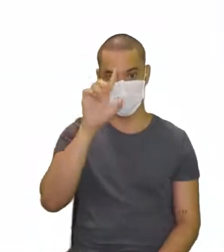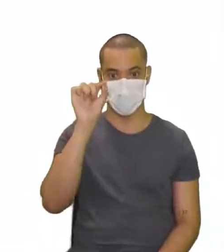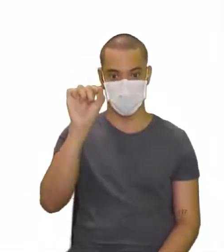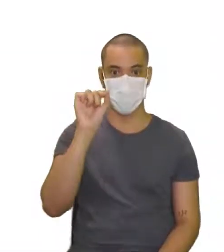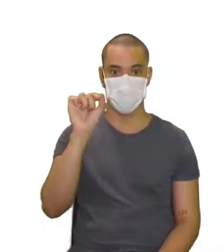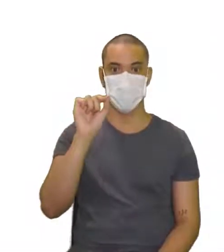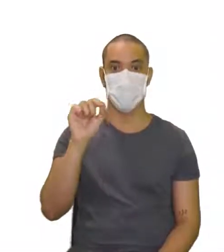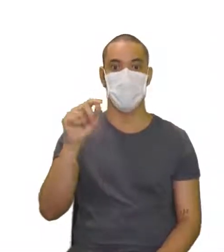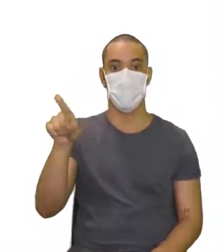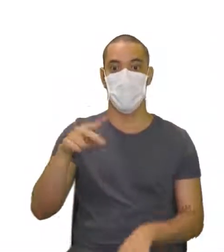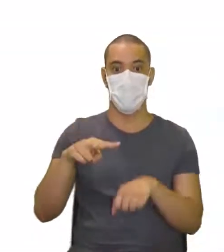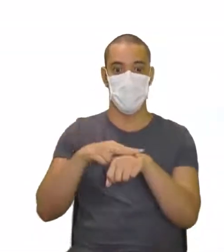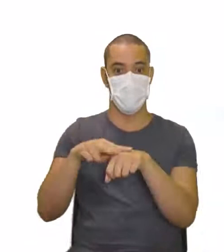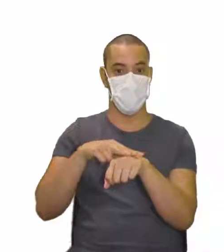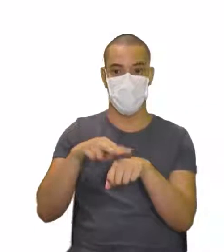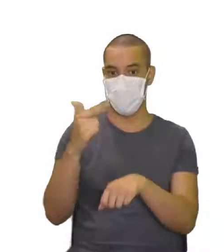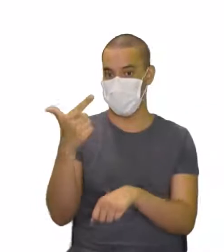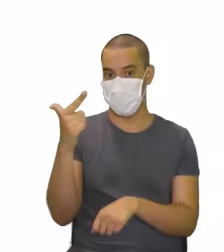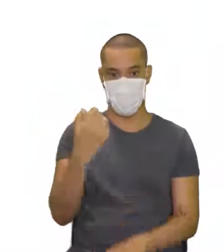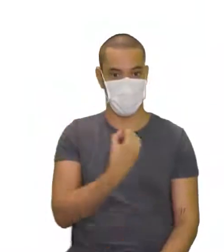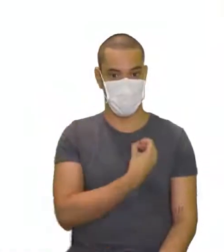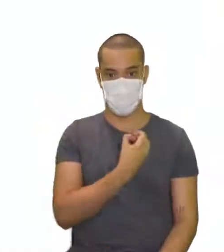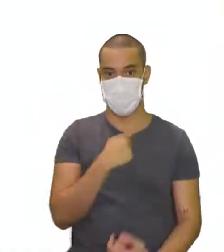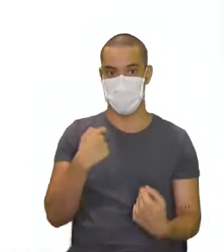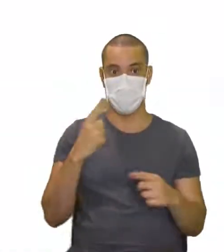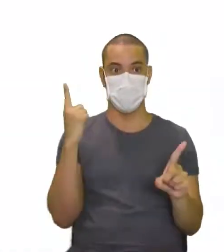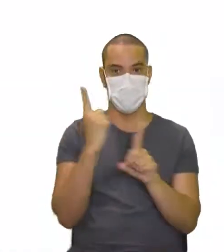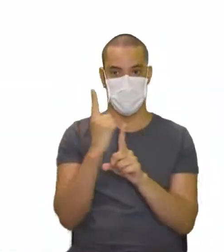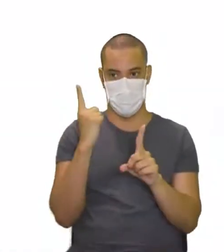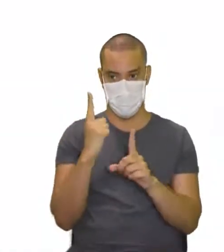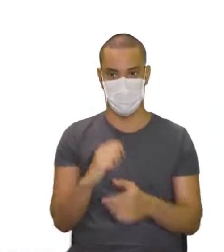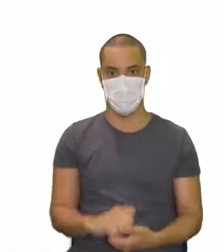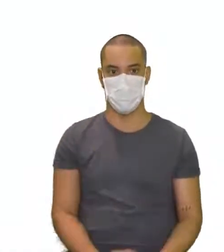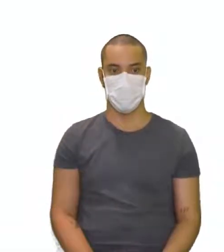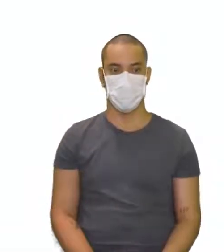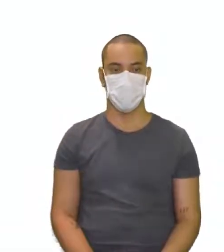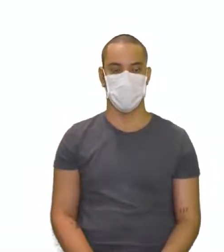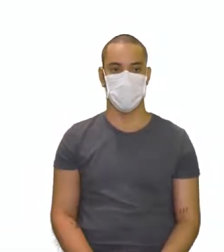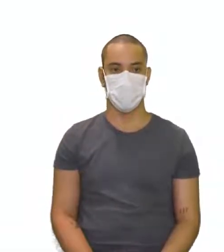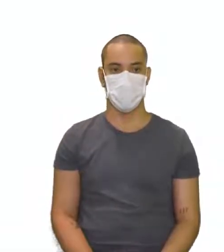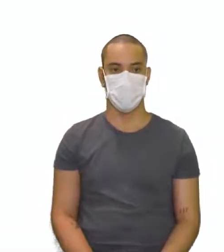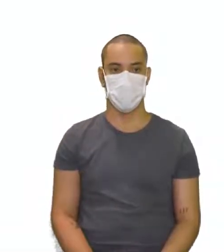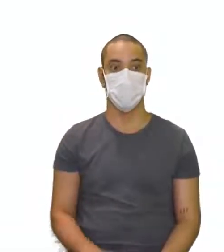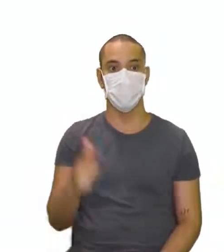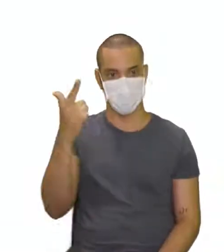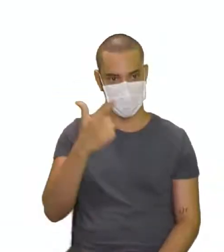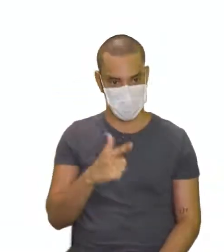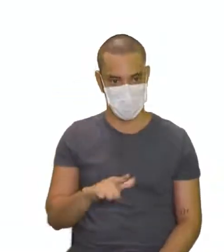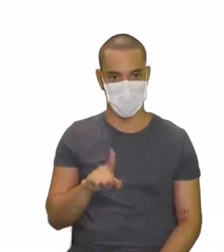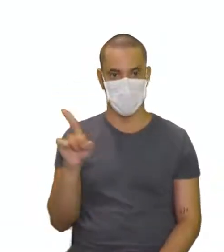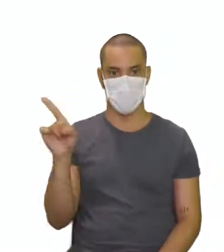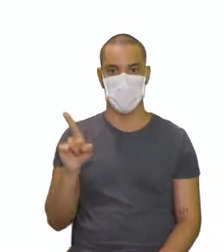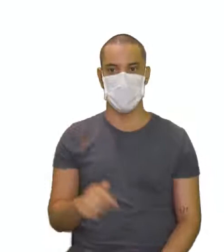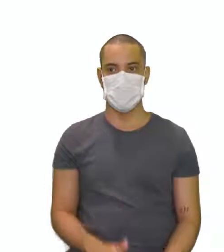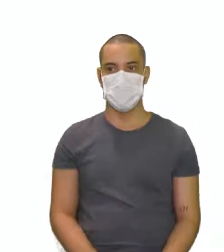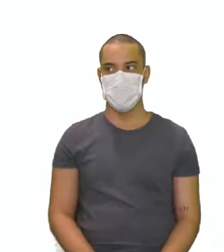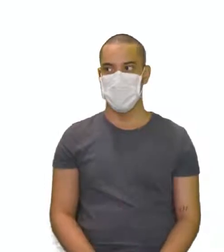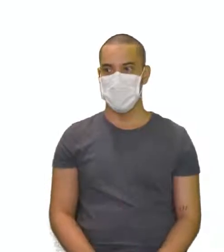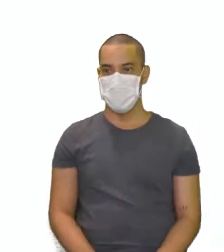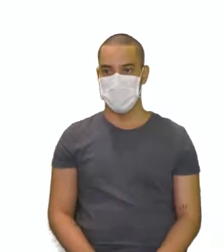da parte verde não tem um número, a gente tem que descobrir. Vamos lá, vou pegar o gráfico novamente aqui. Como a